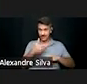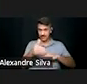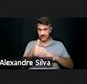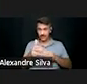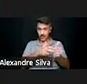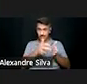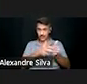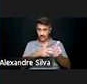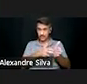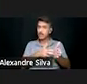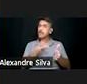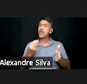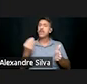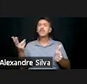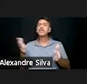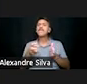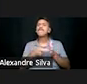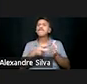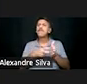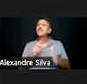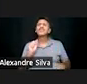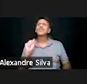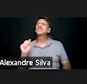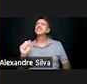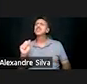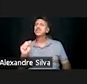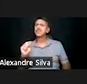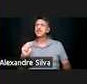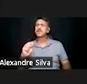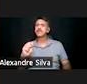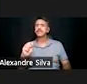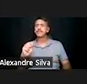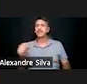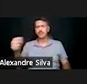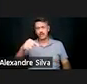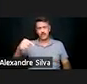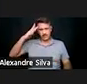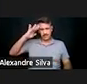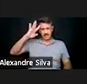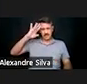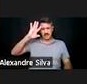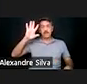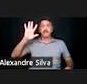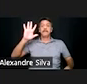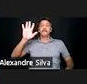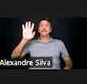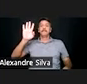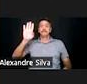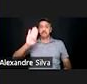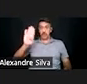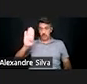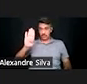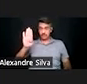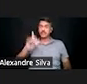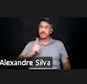o fóssil, o que é o fóssil? Quando a gente pensa, né, na biologia, os organismos